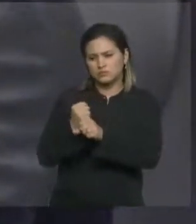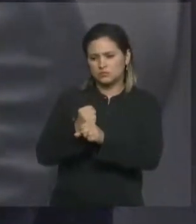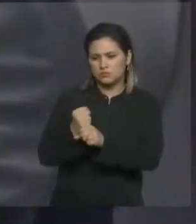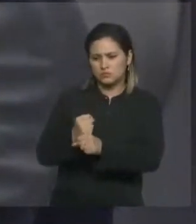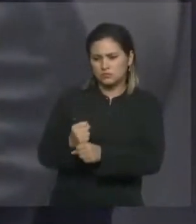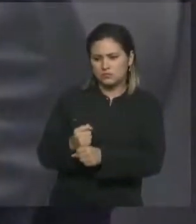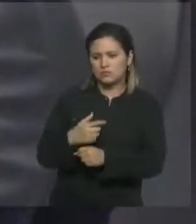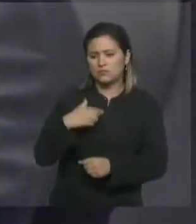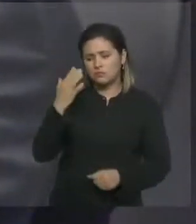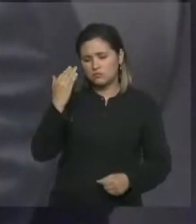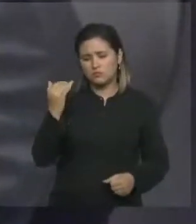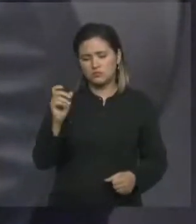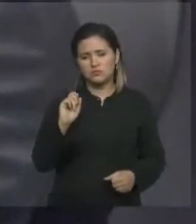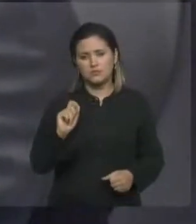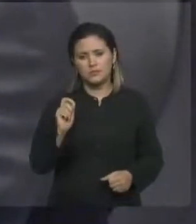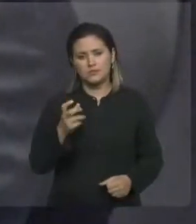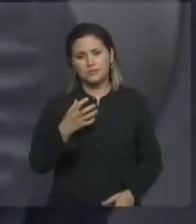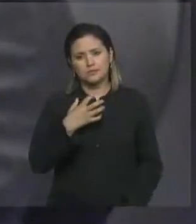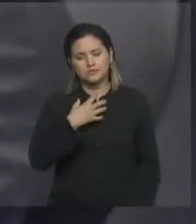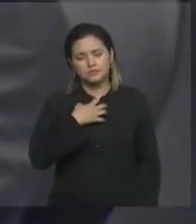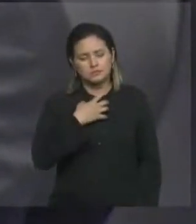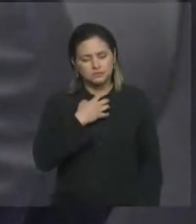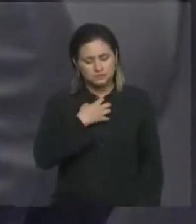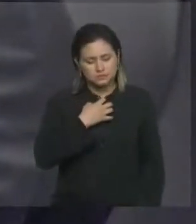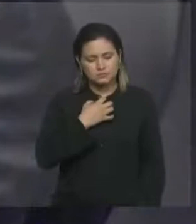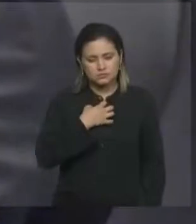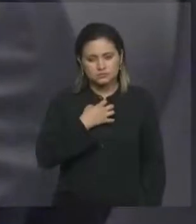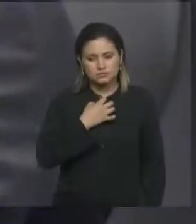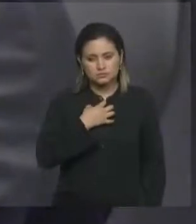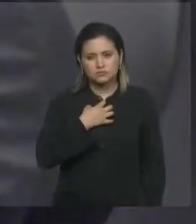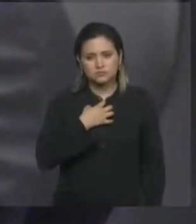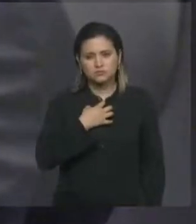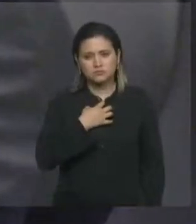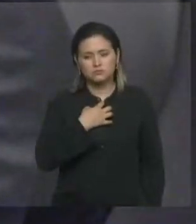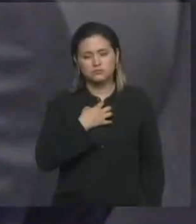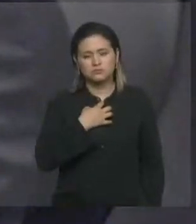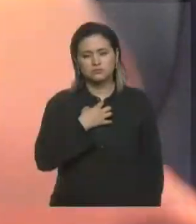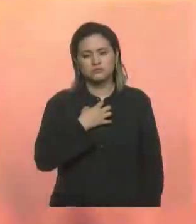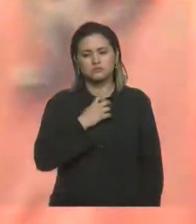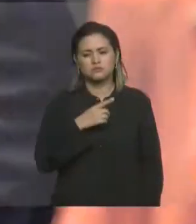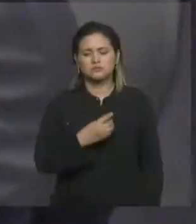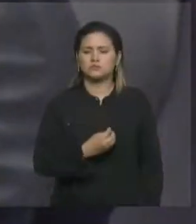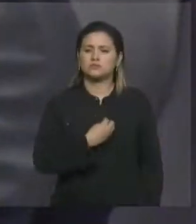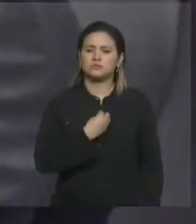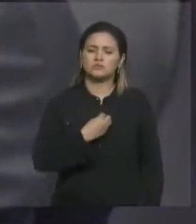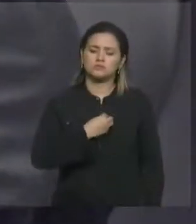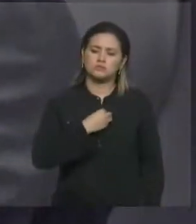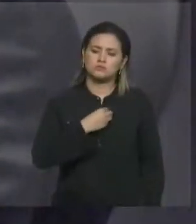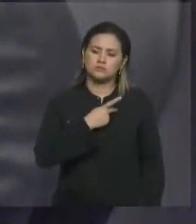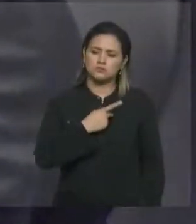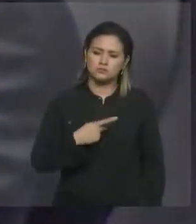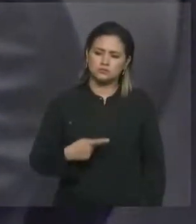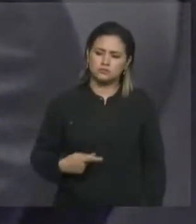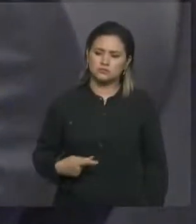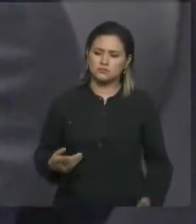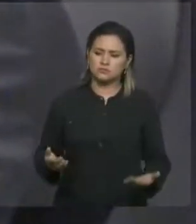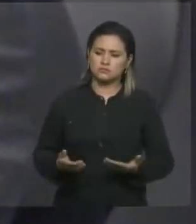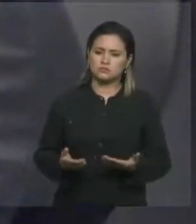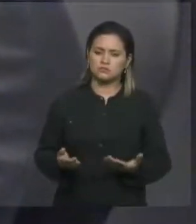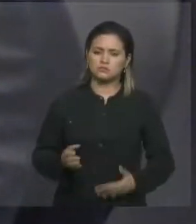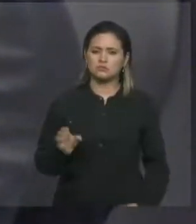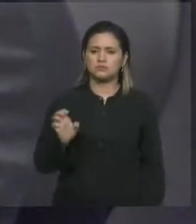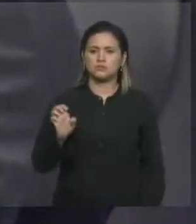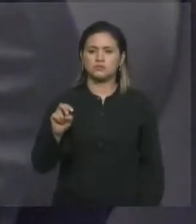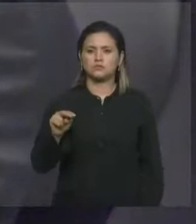têm um sentimento muito grande por aquilo ali. Aquilo é uma vida da presidente hoje, a Eni,